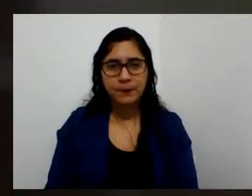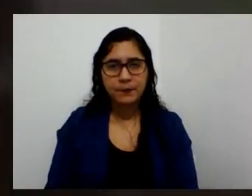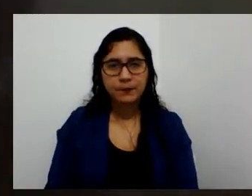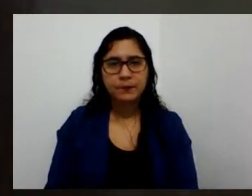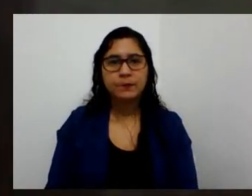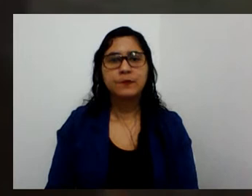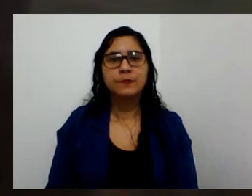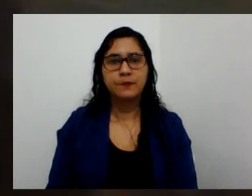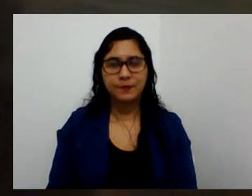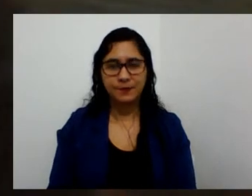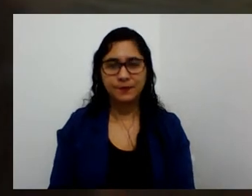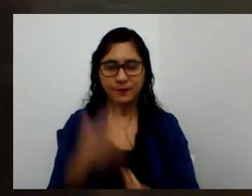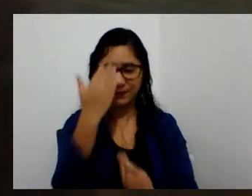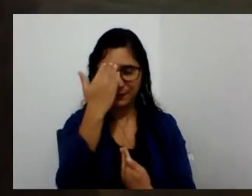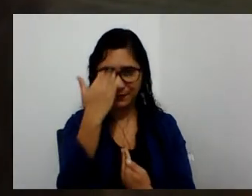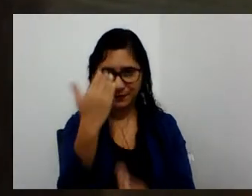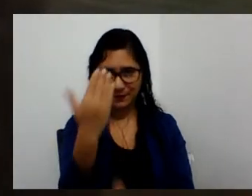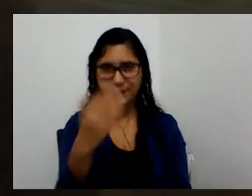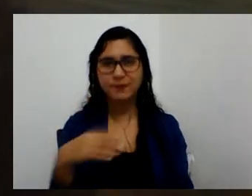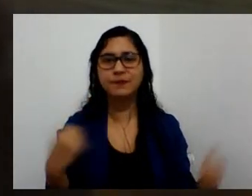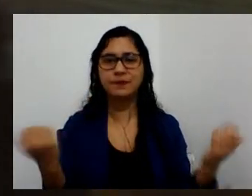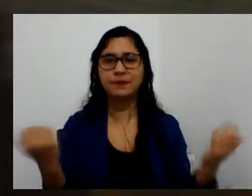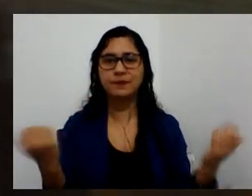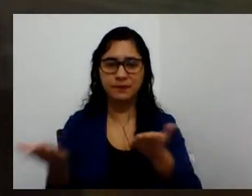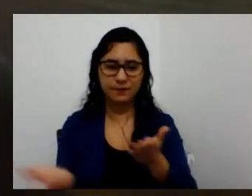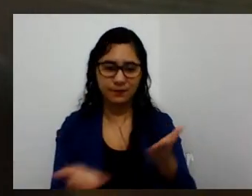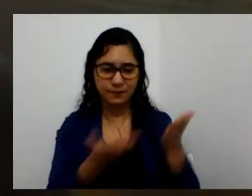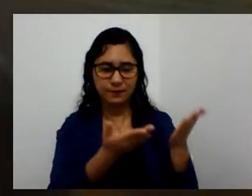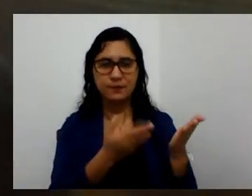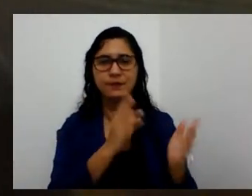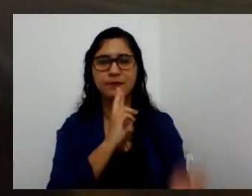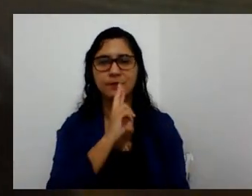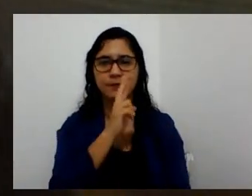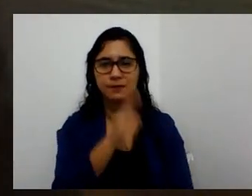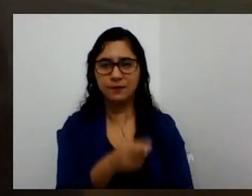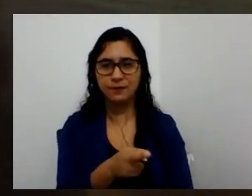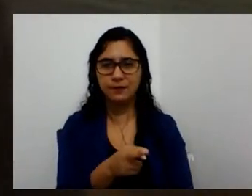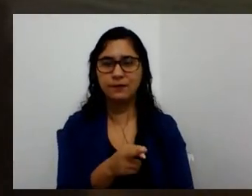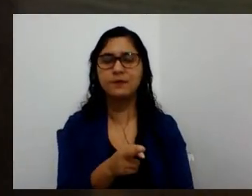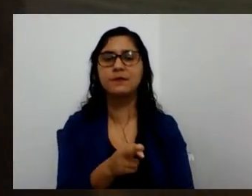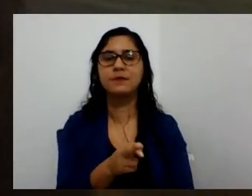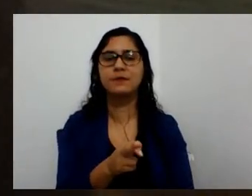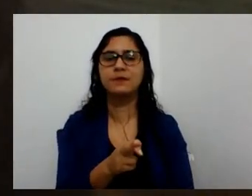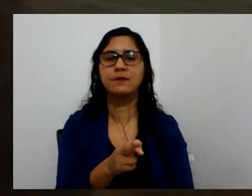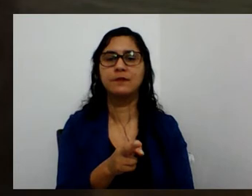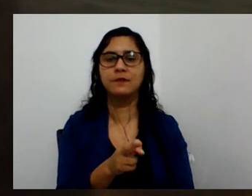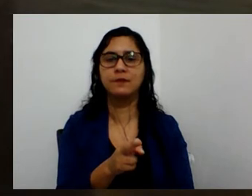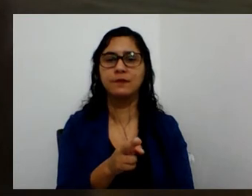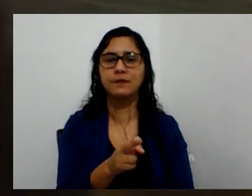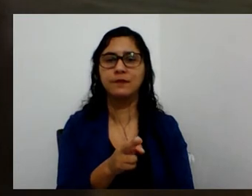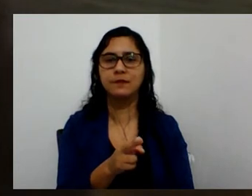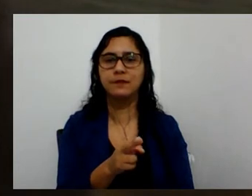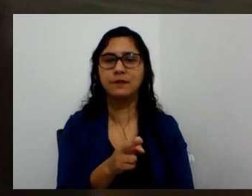Obrigada. Agora eu passo a pergunta para o